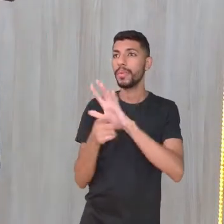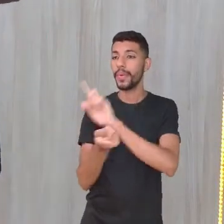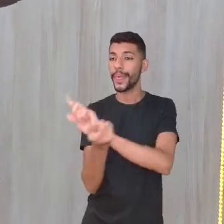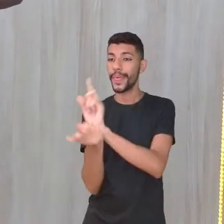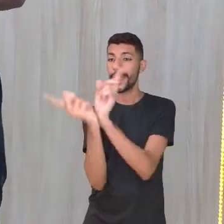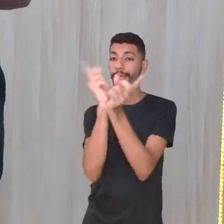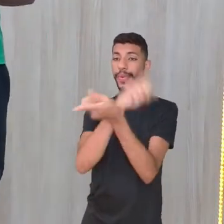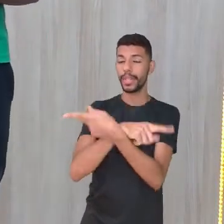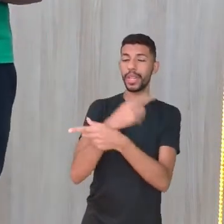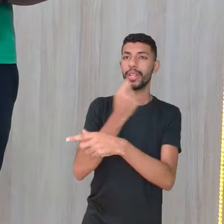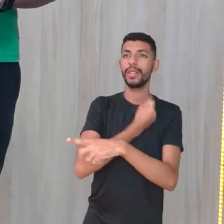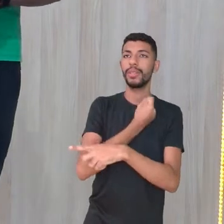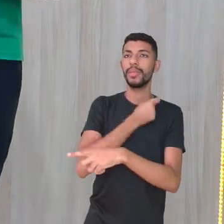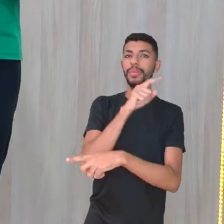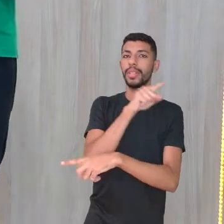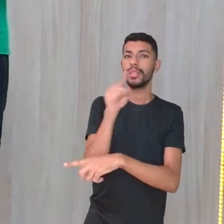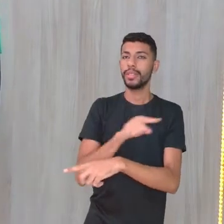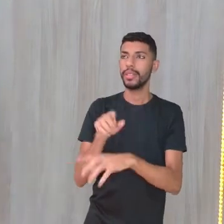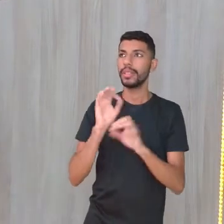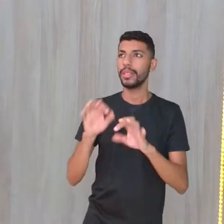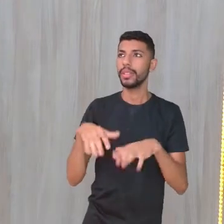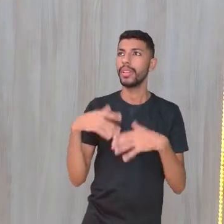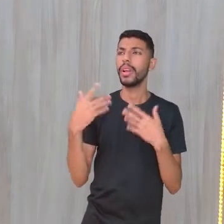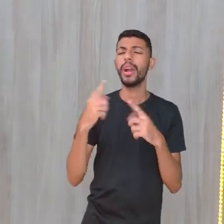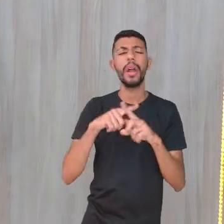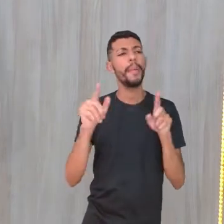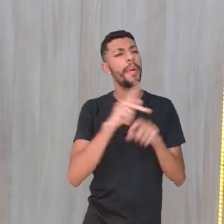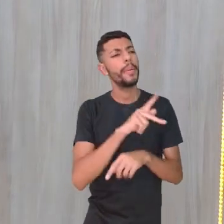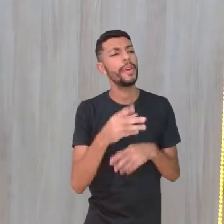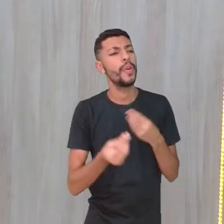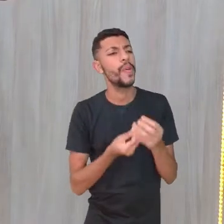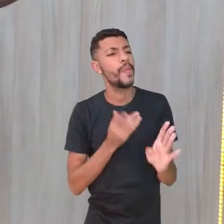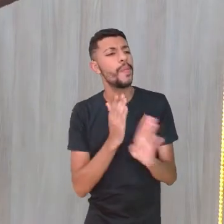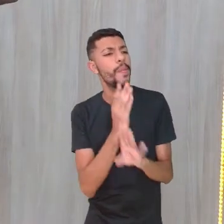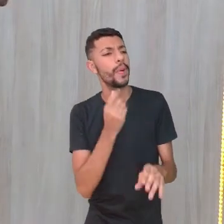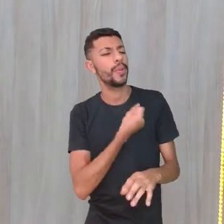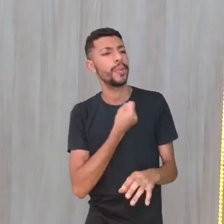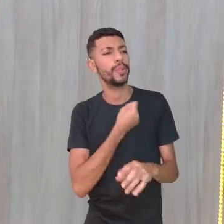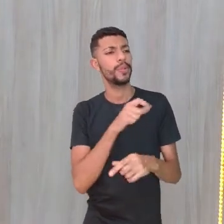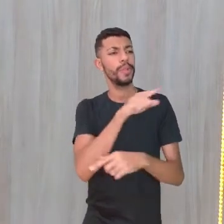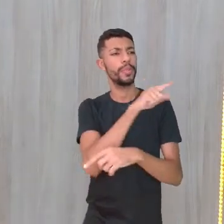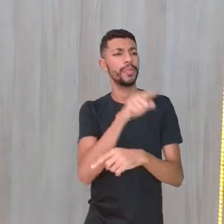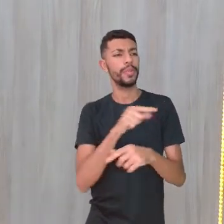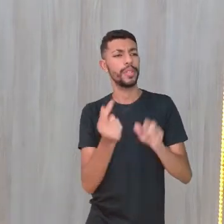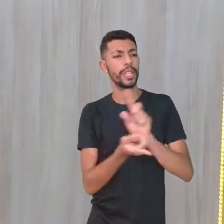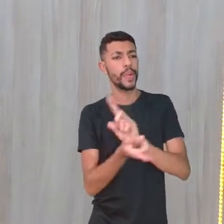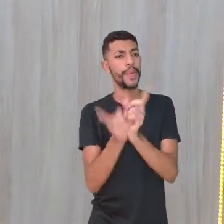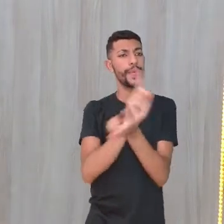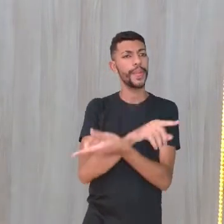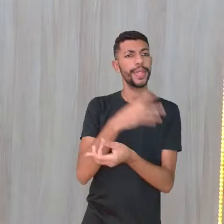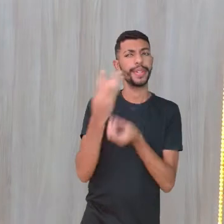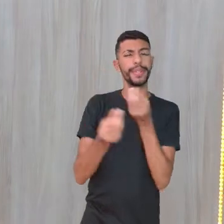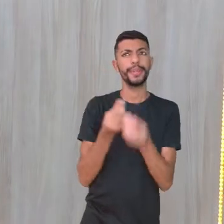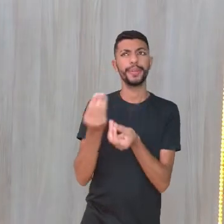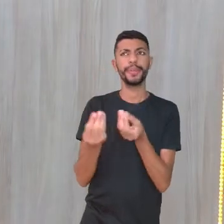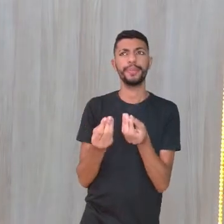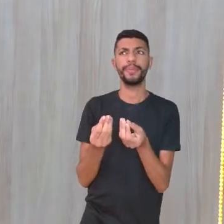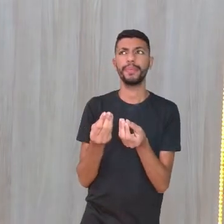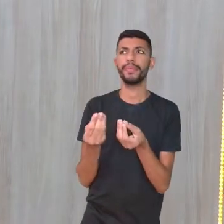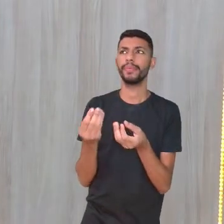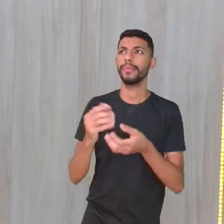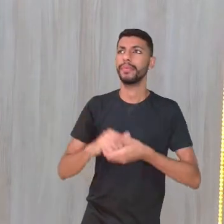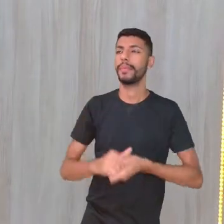inverso do número inteiro. Pedro, como é que eu encontro o inverso do número inteiro? Como é que eu escrevo o inverso de